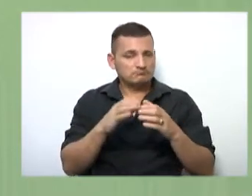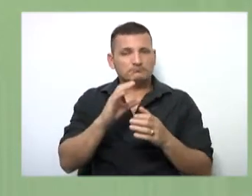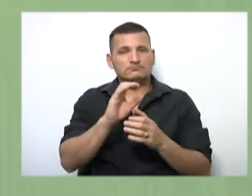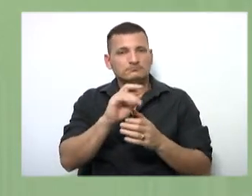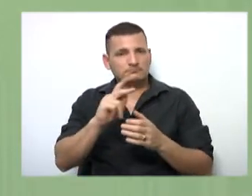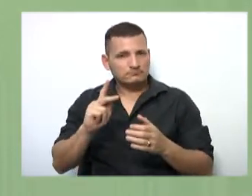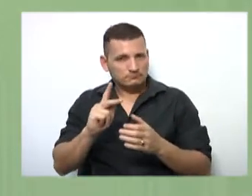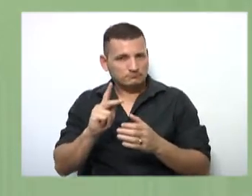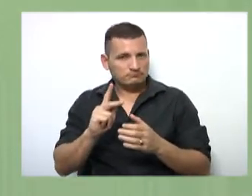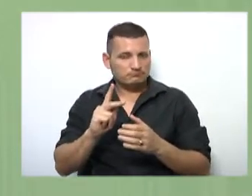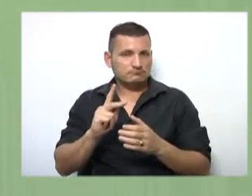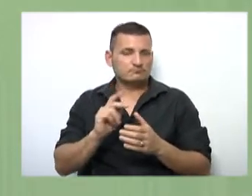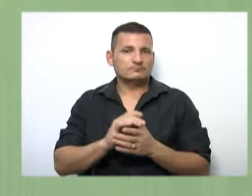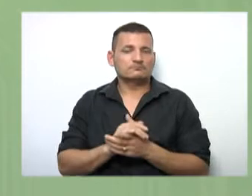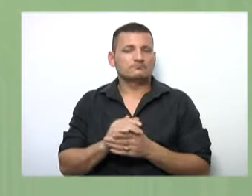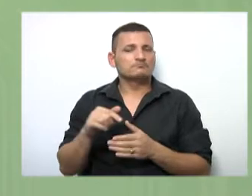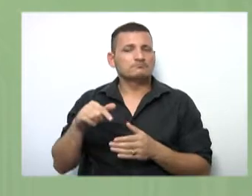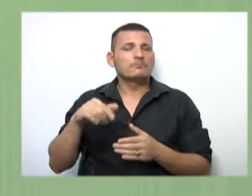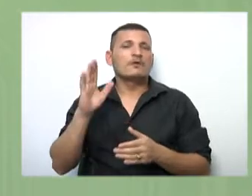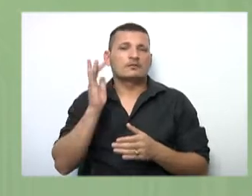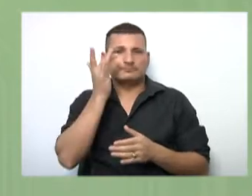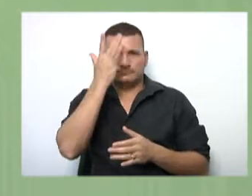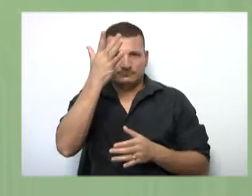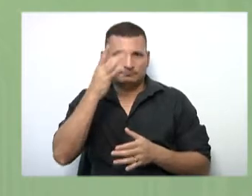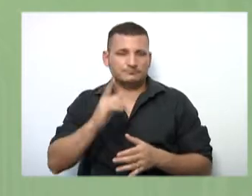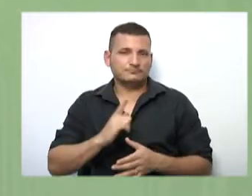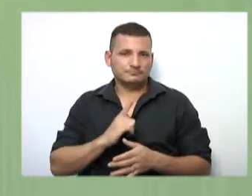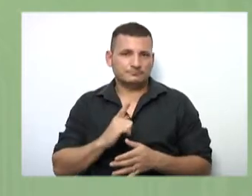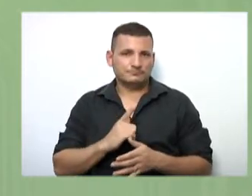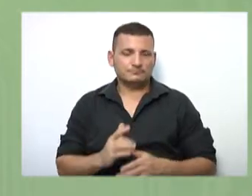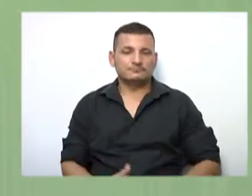cooperativas, coletivamente, fica tudo mais fácil.